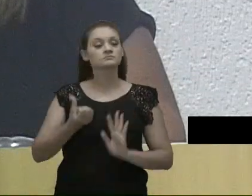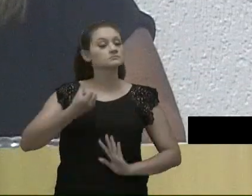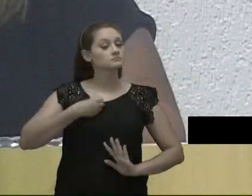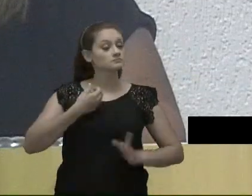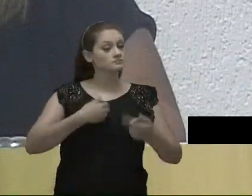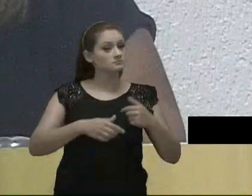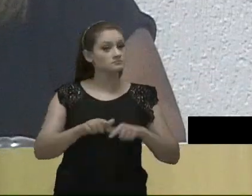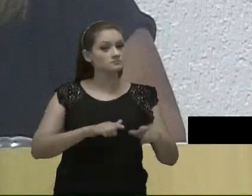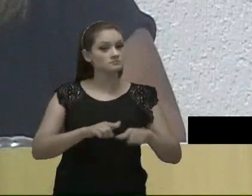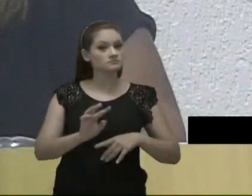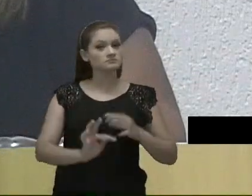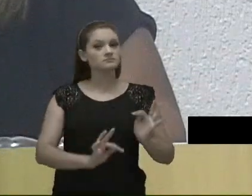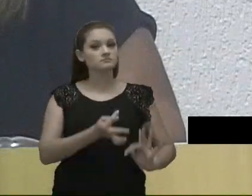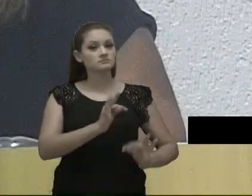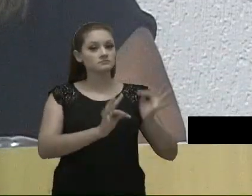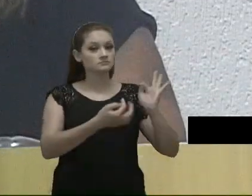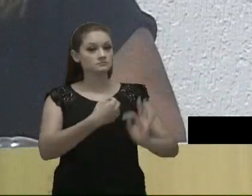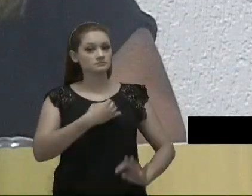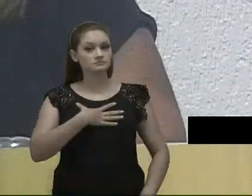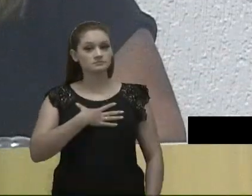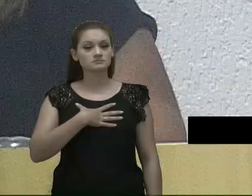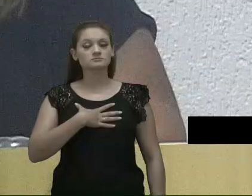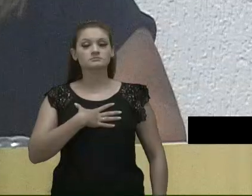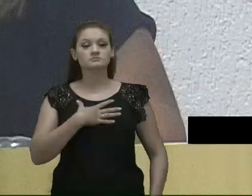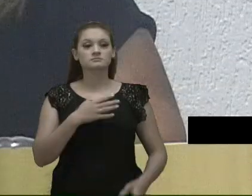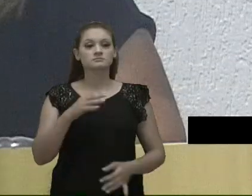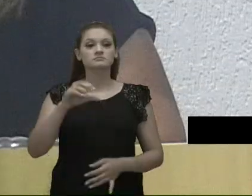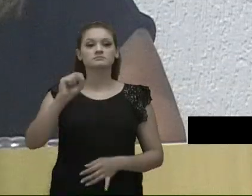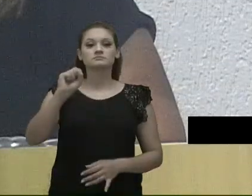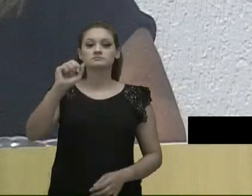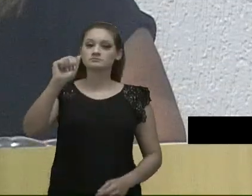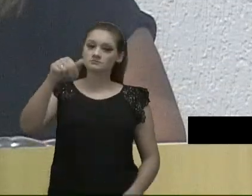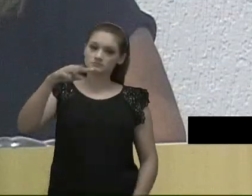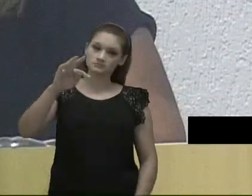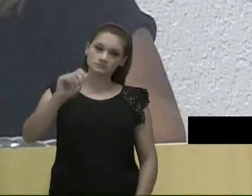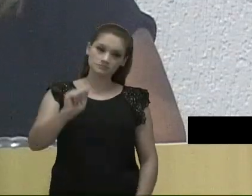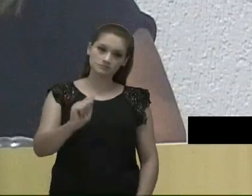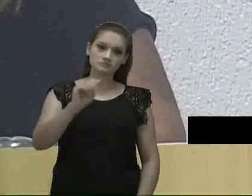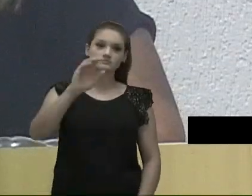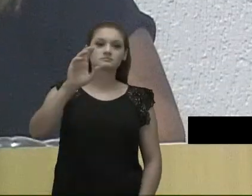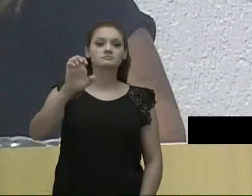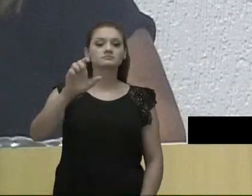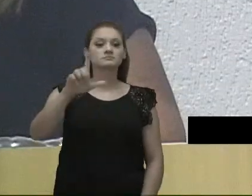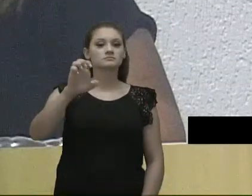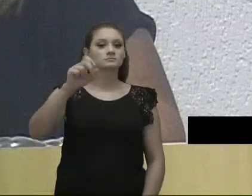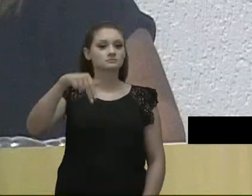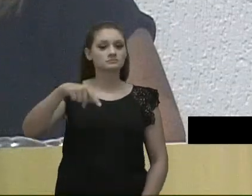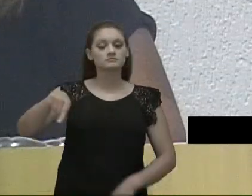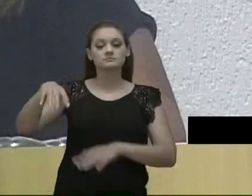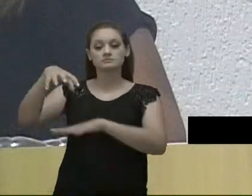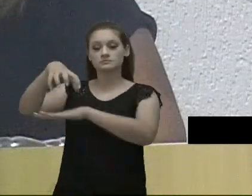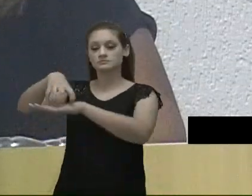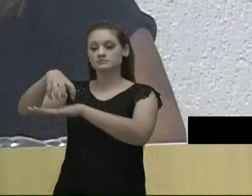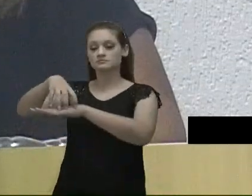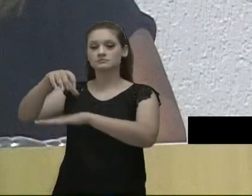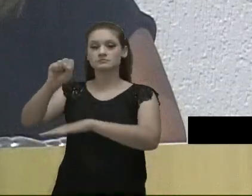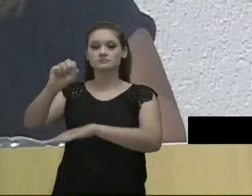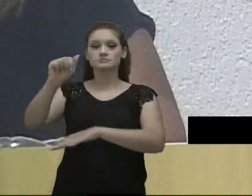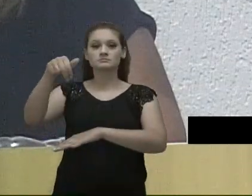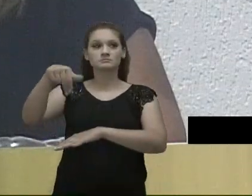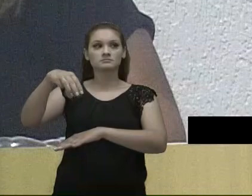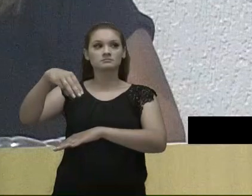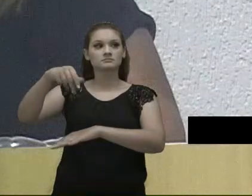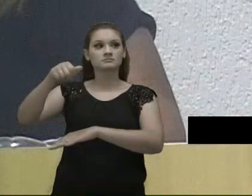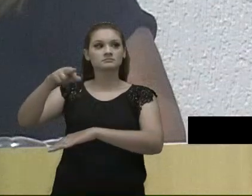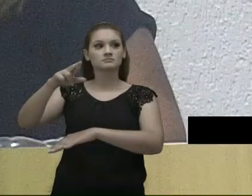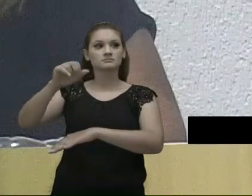então, técnico de raio-x na Santa Helena e o número de técnicos que presta na San Marino, para que possamos ter isso